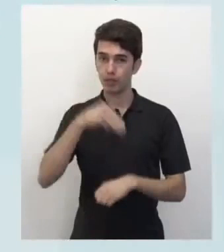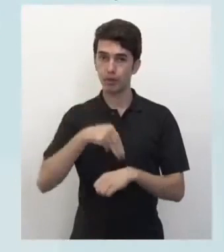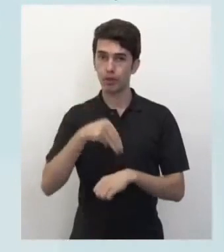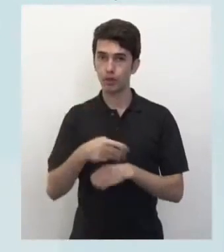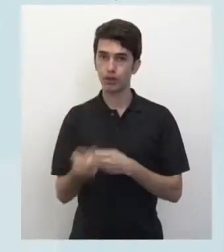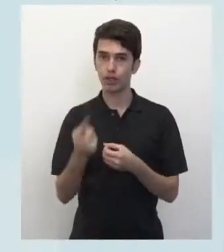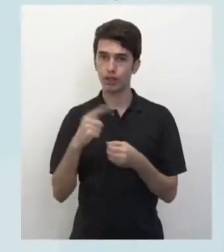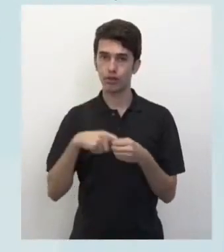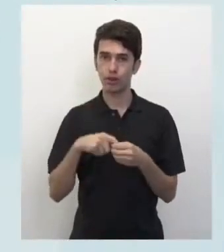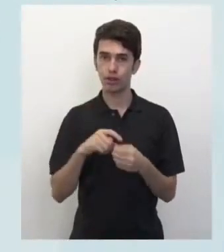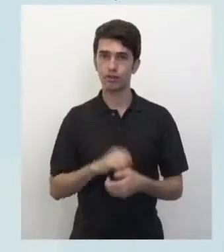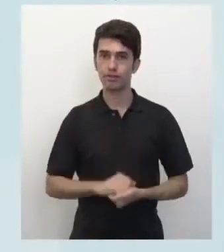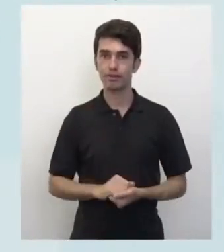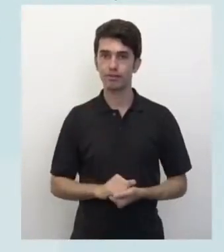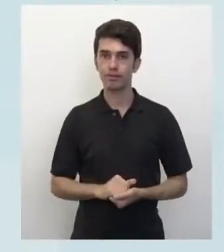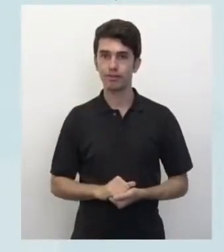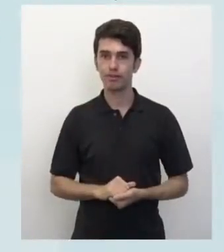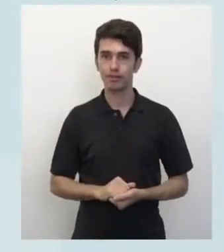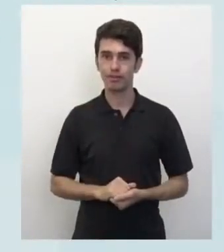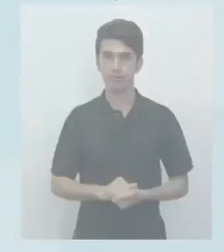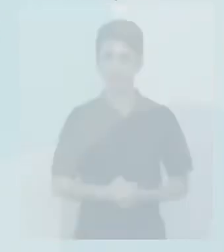já retorna, tá bom? Até daqui a pouco.